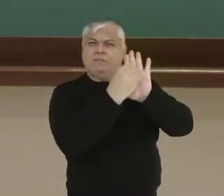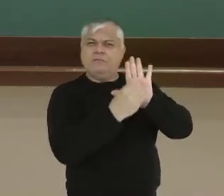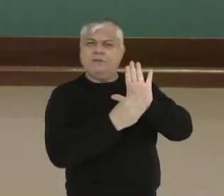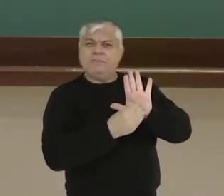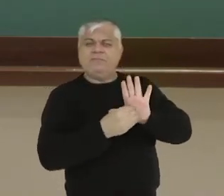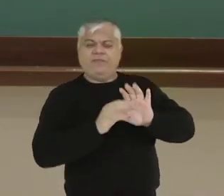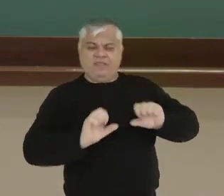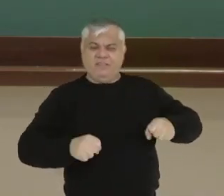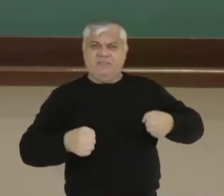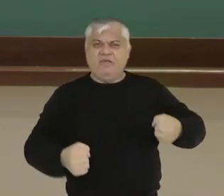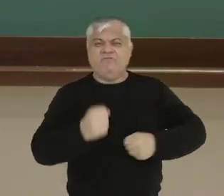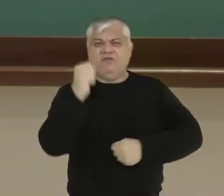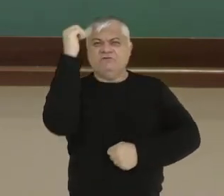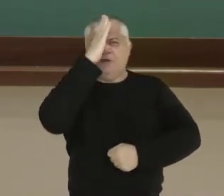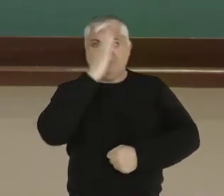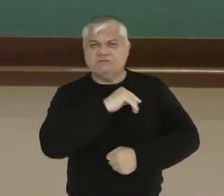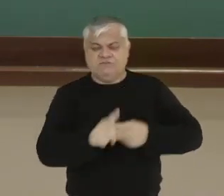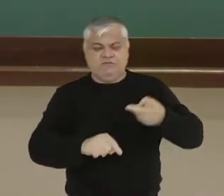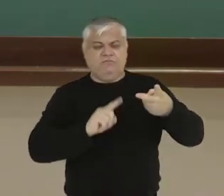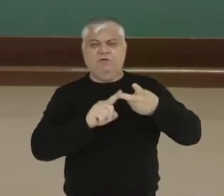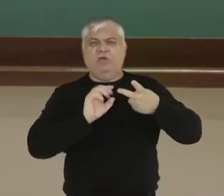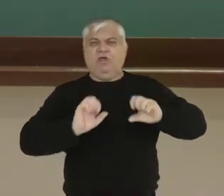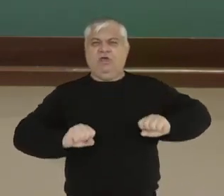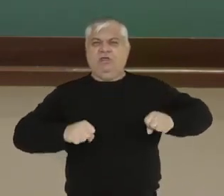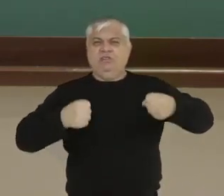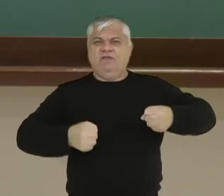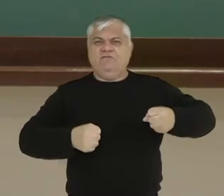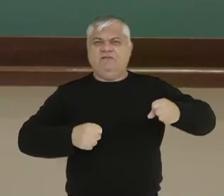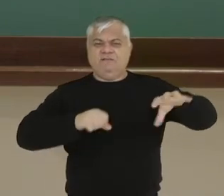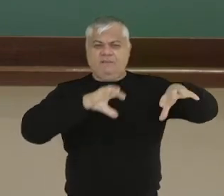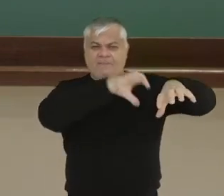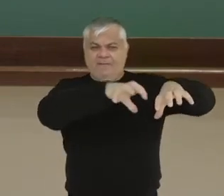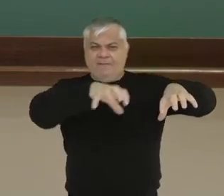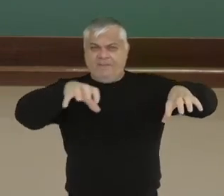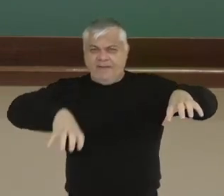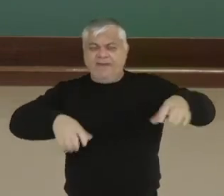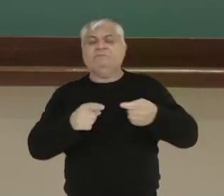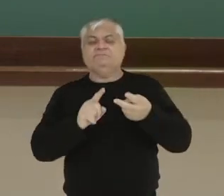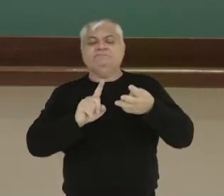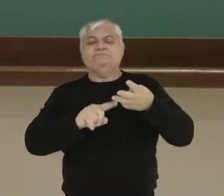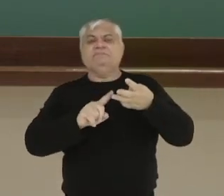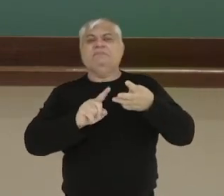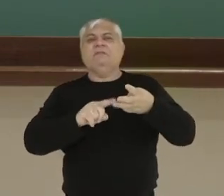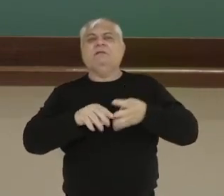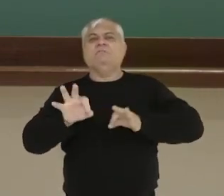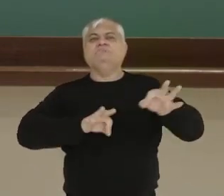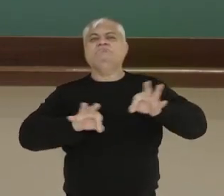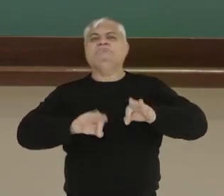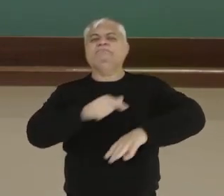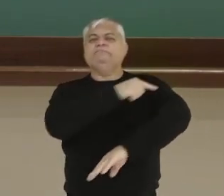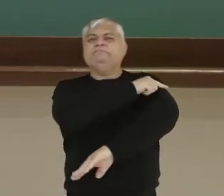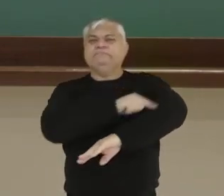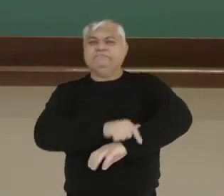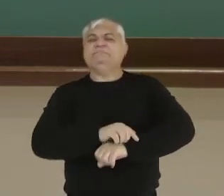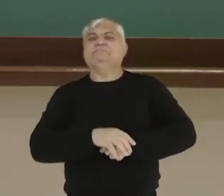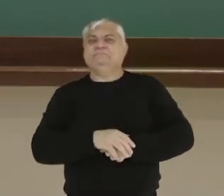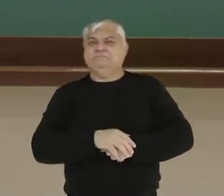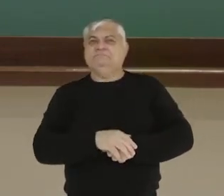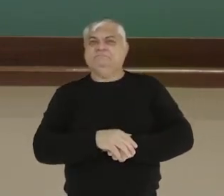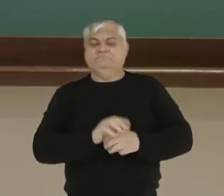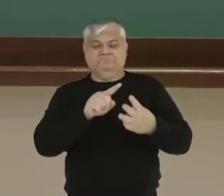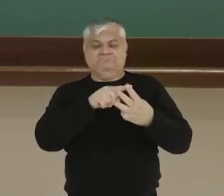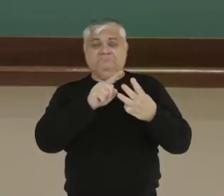da pátria, defesa dos poderes constituídos e a garantia da ordem. Além disso, ele participa de missões